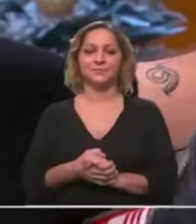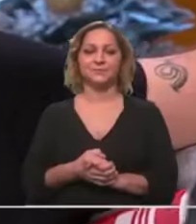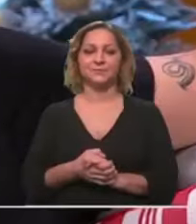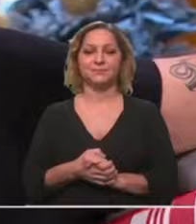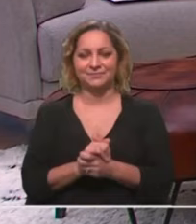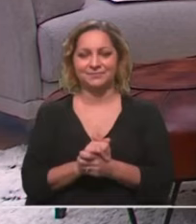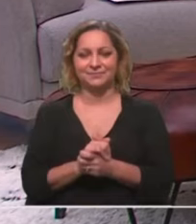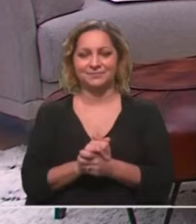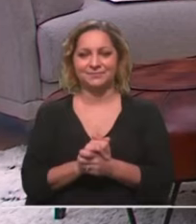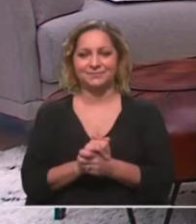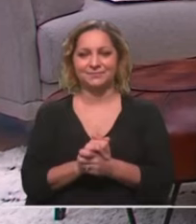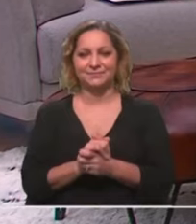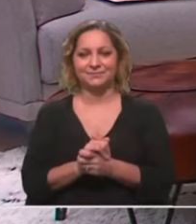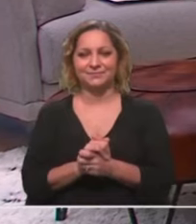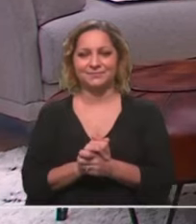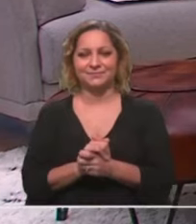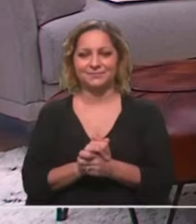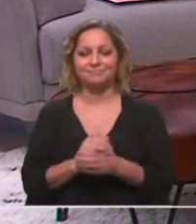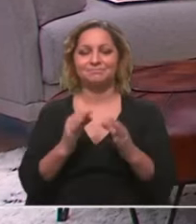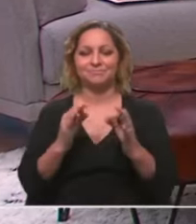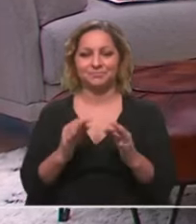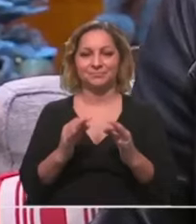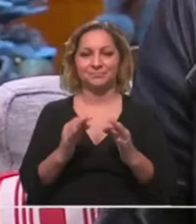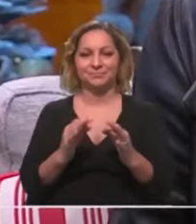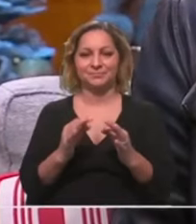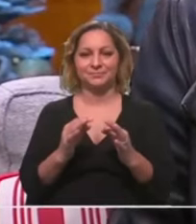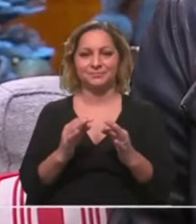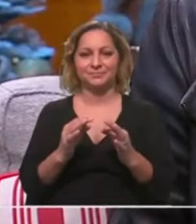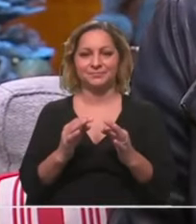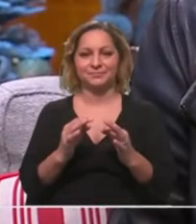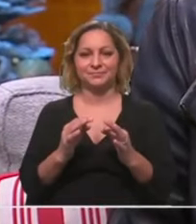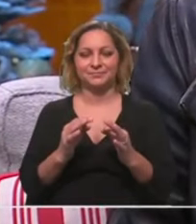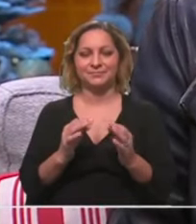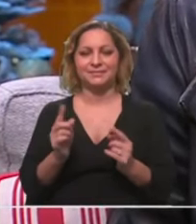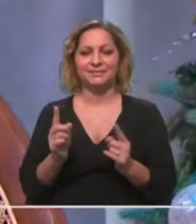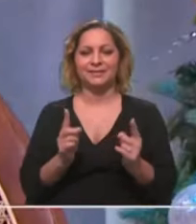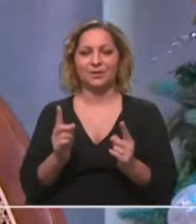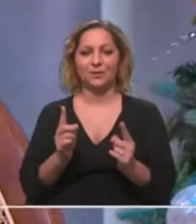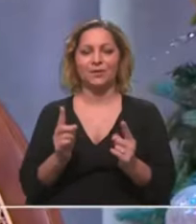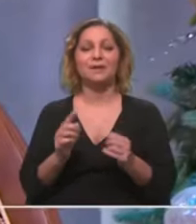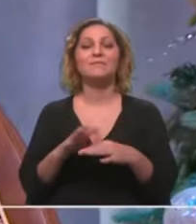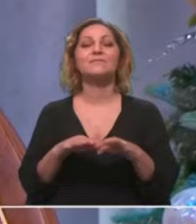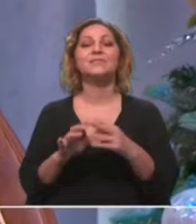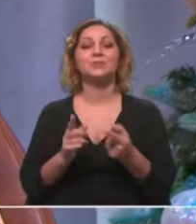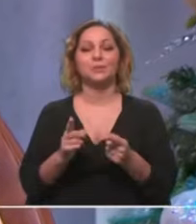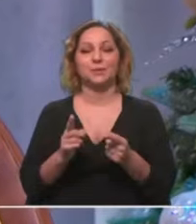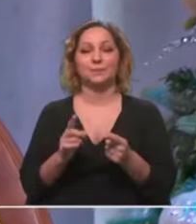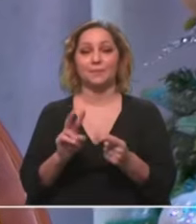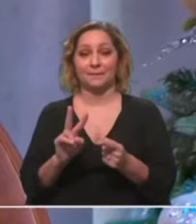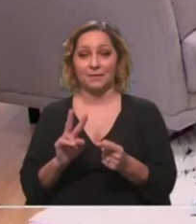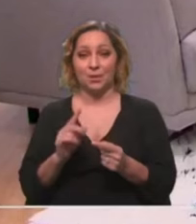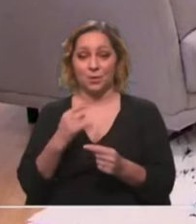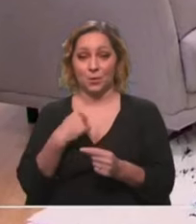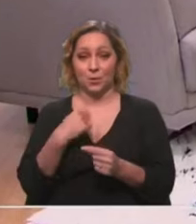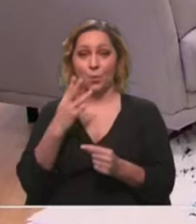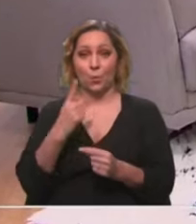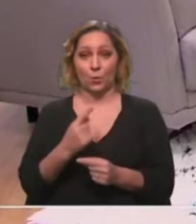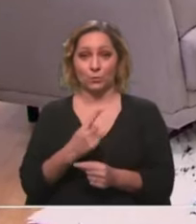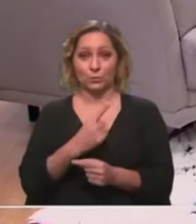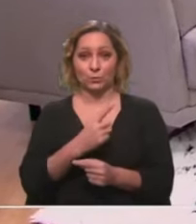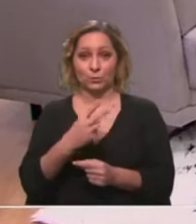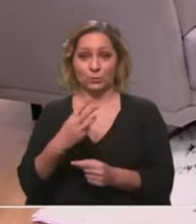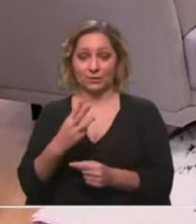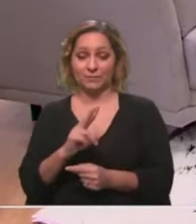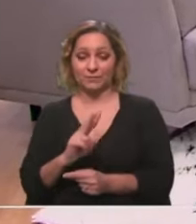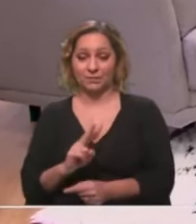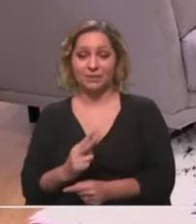Até estou nervoso. Meus caros, sem mais demoras. O que é que a gente agora tem que fazer? Agora quando é eu contar a três, vocês vão virar e vamos ver onde é que vocês pararam. Eu